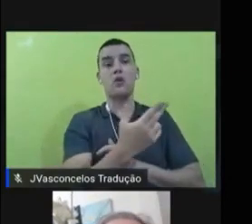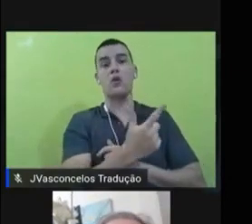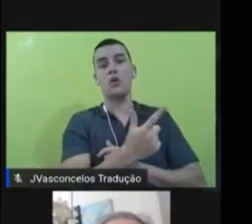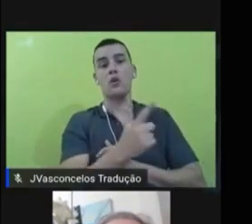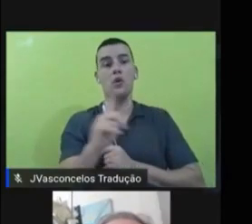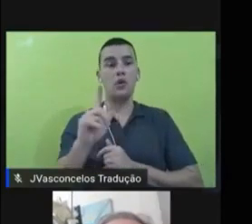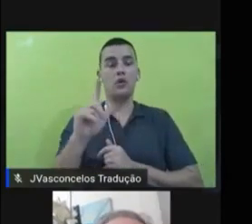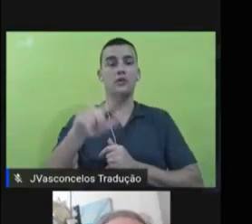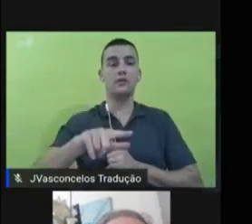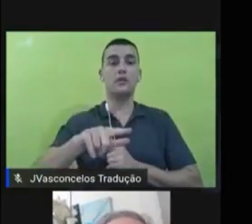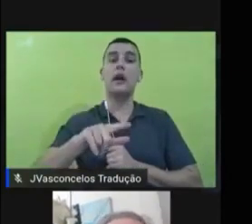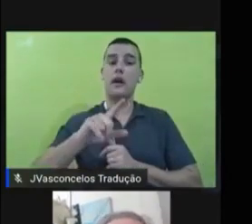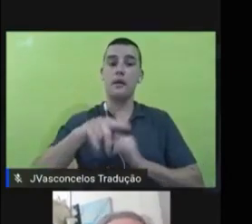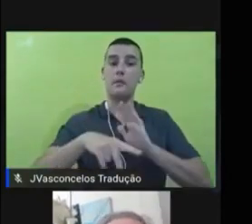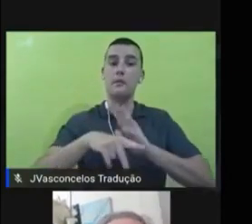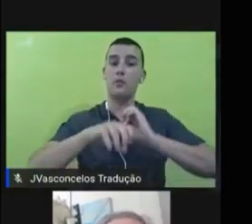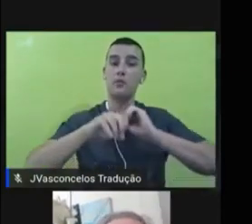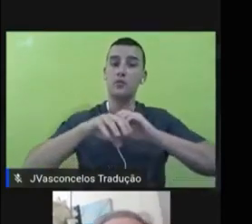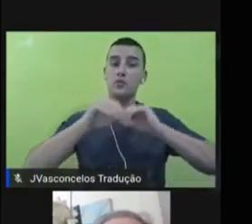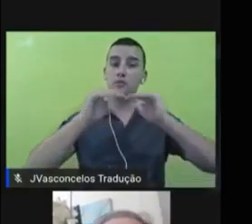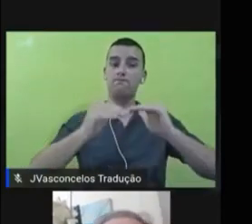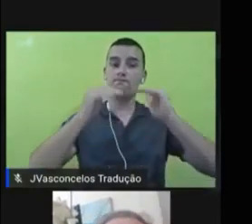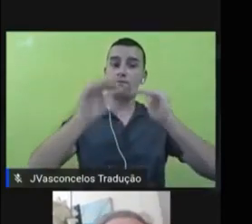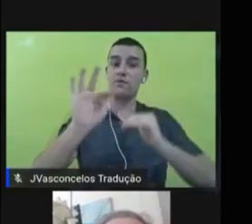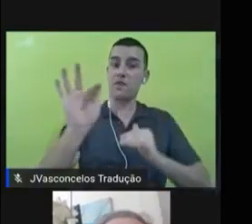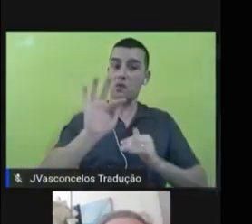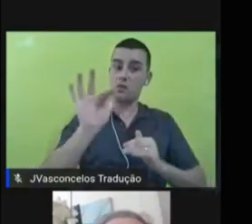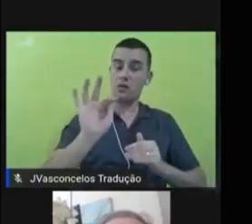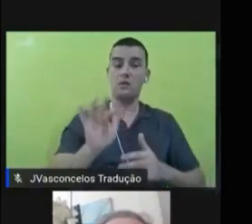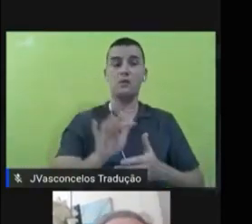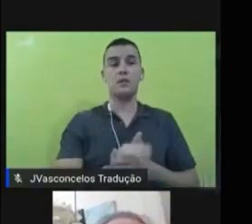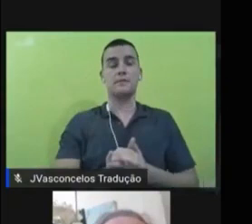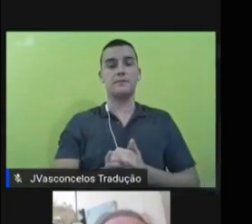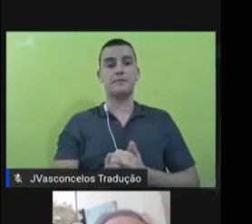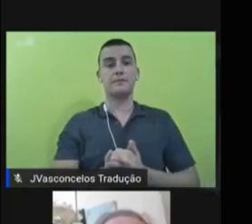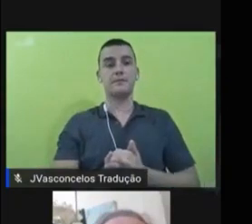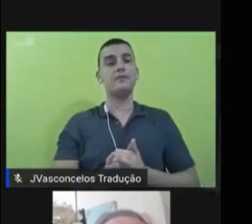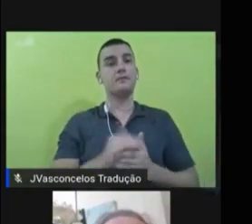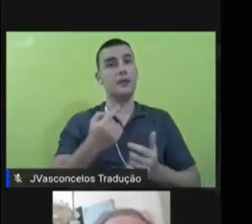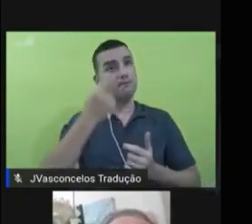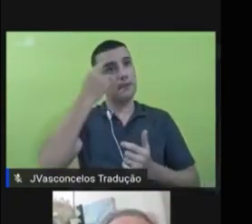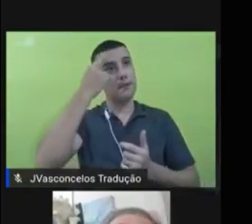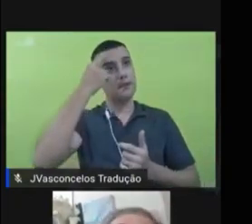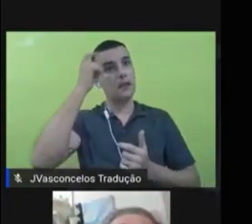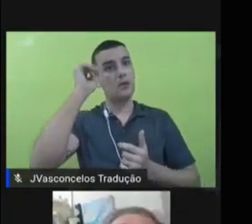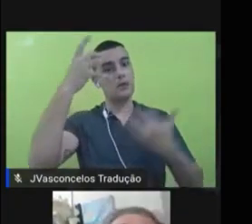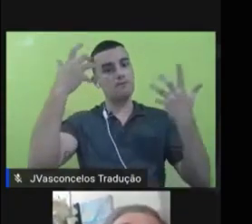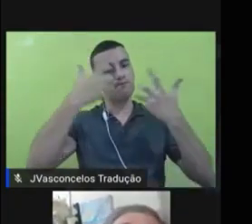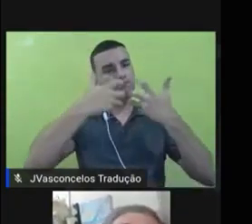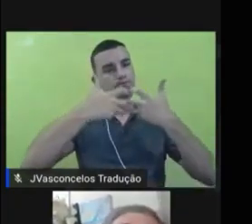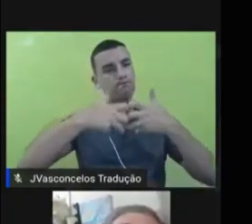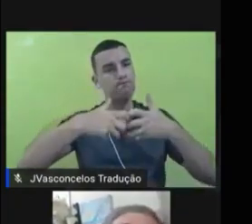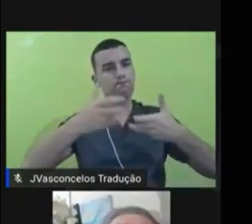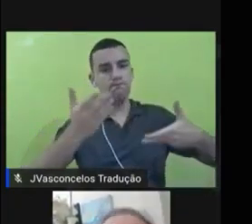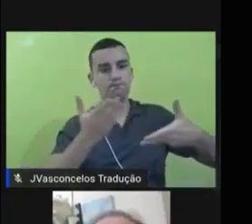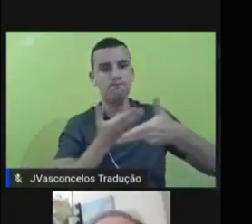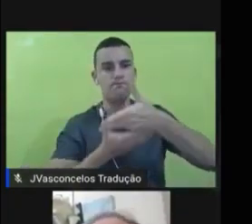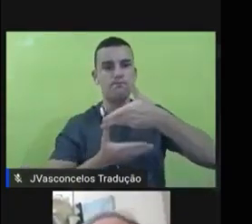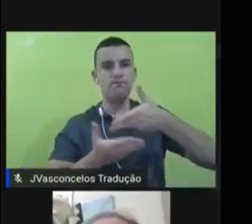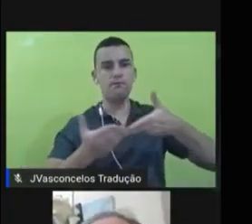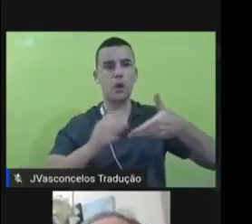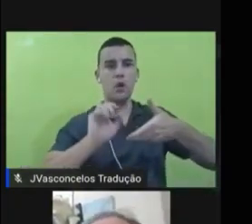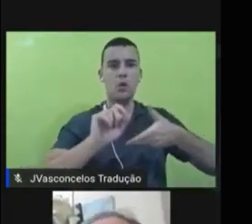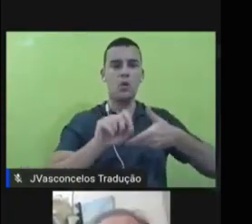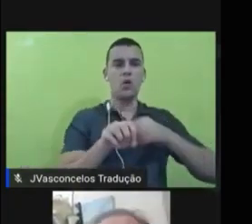ensino superior. Então, pensarmos essa modalidade transversalizando desde a educação